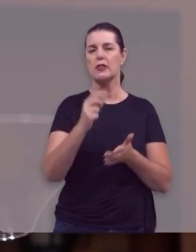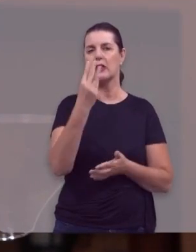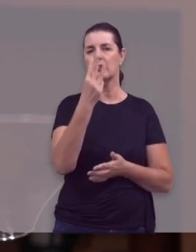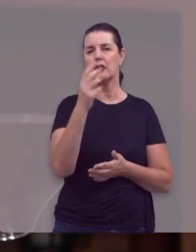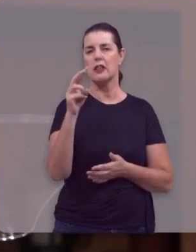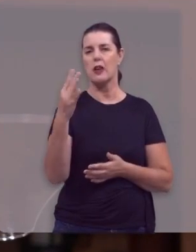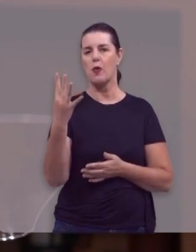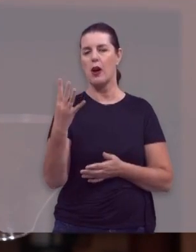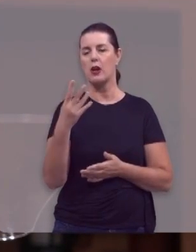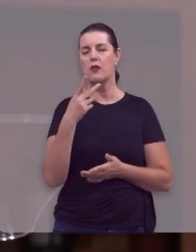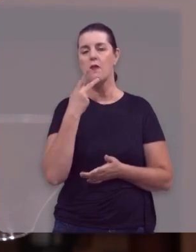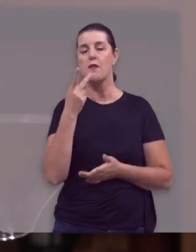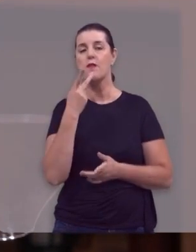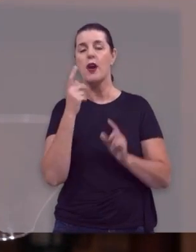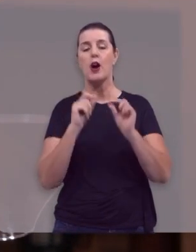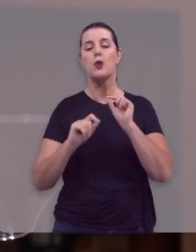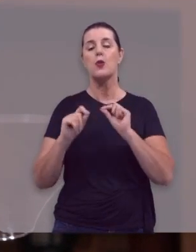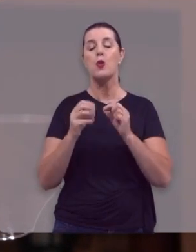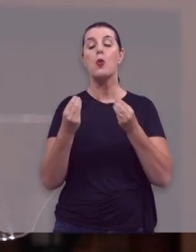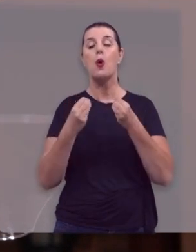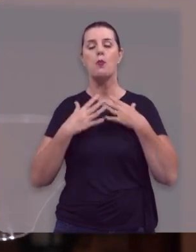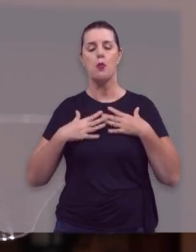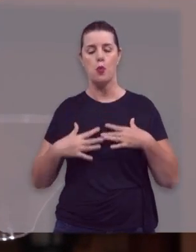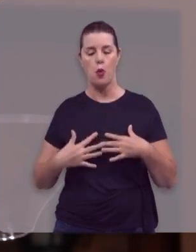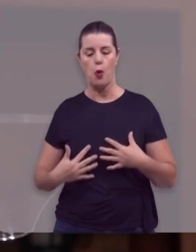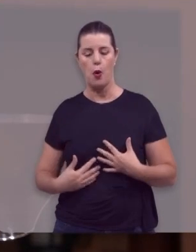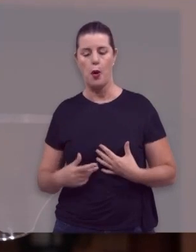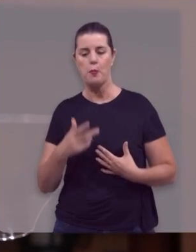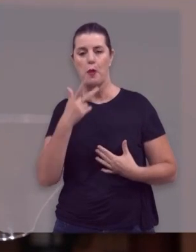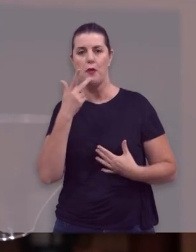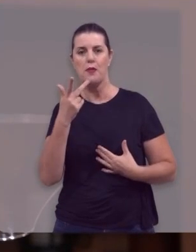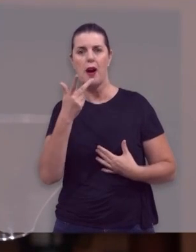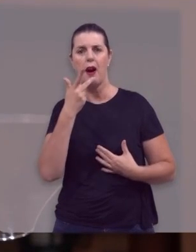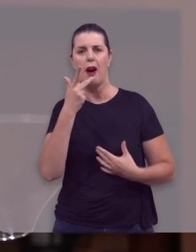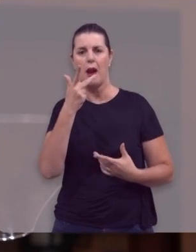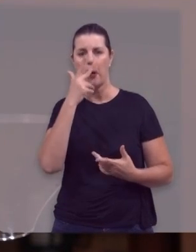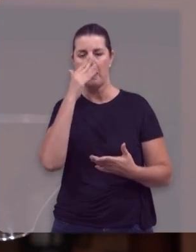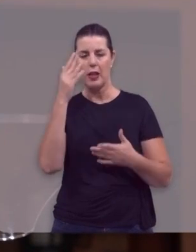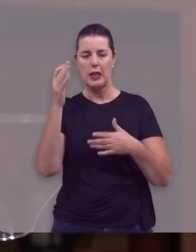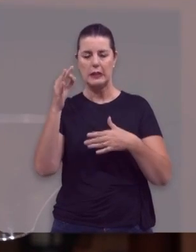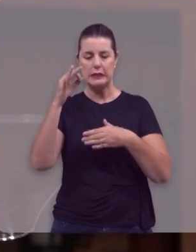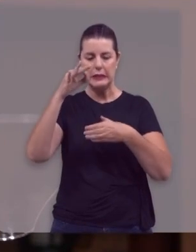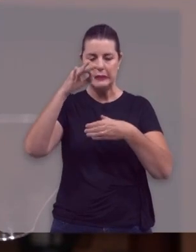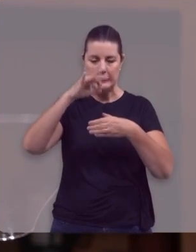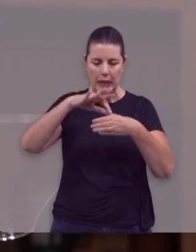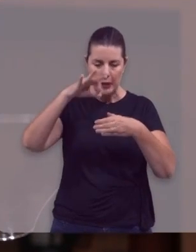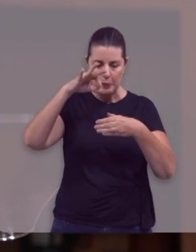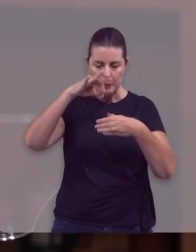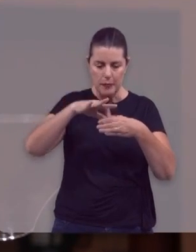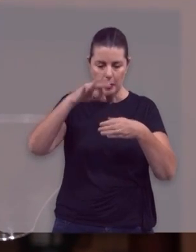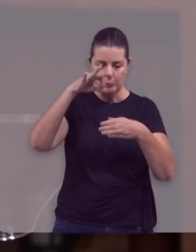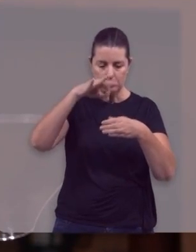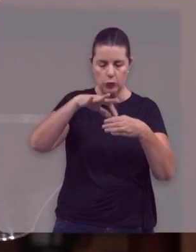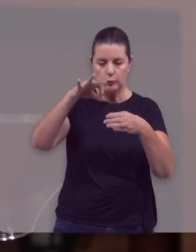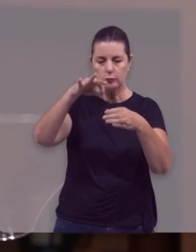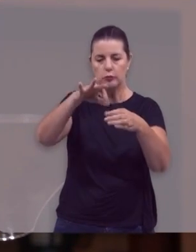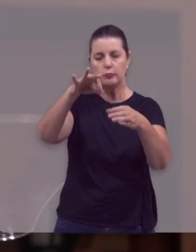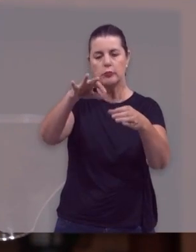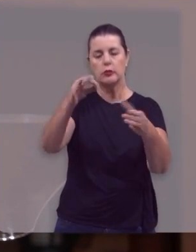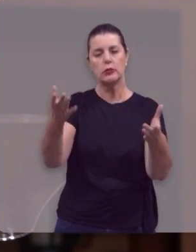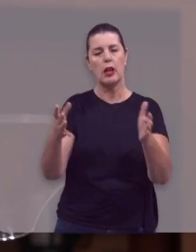começando a tratar como é que vai ser esse corpo. Ele diz que vai ser como uma semeadura. Você semeia na